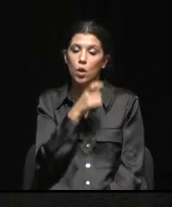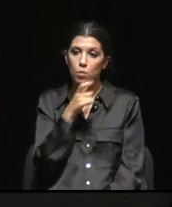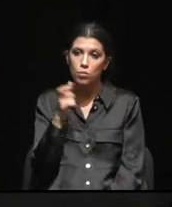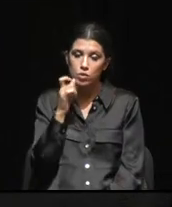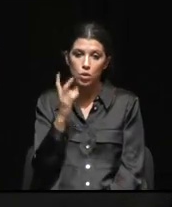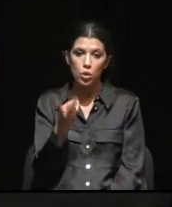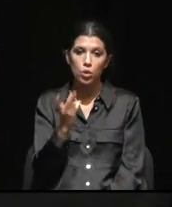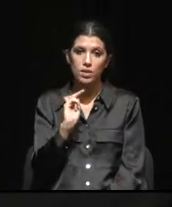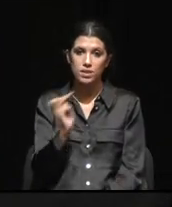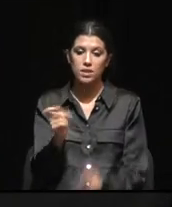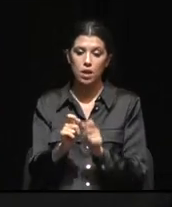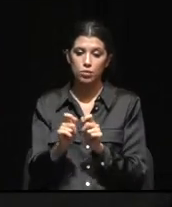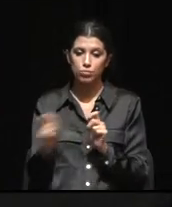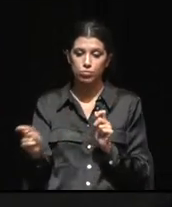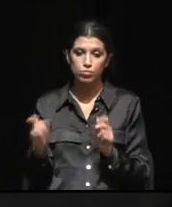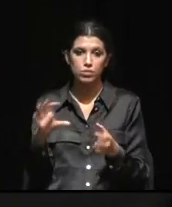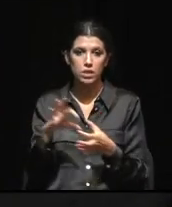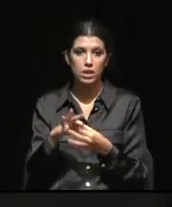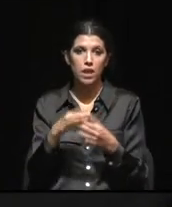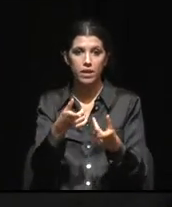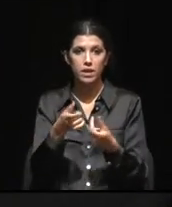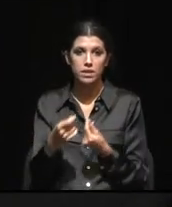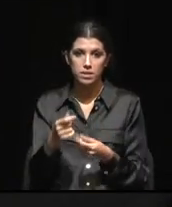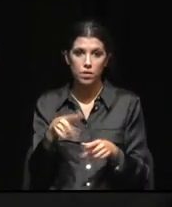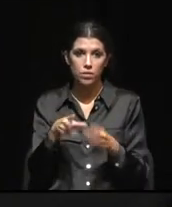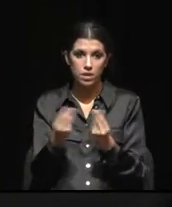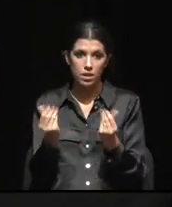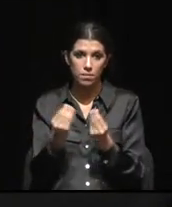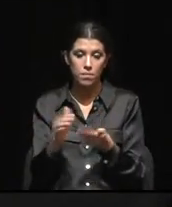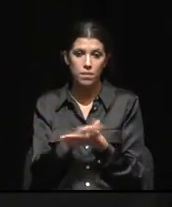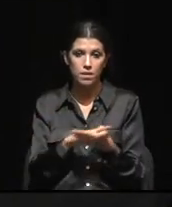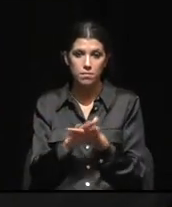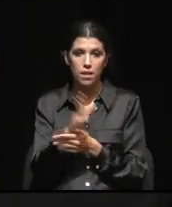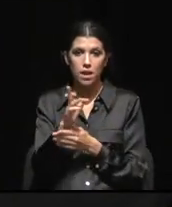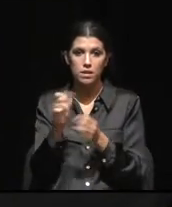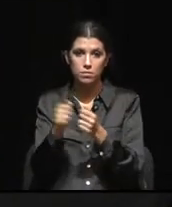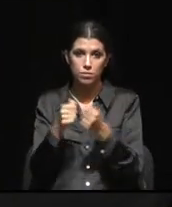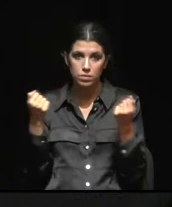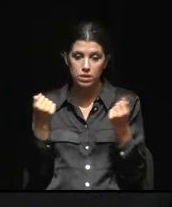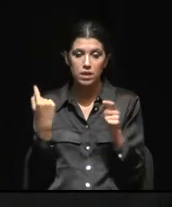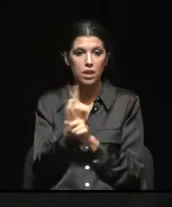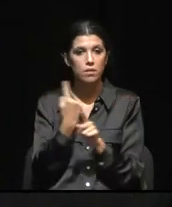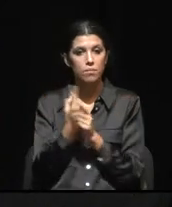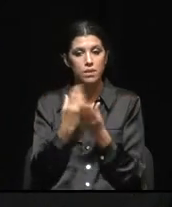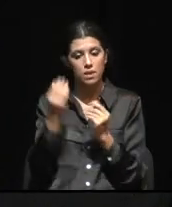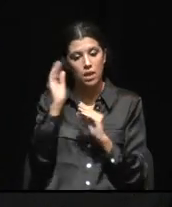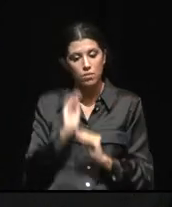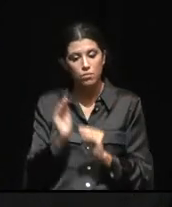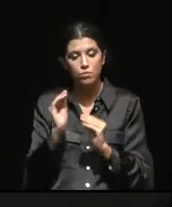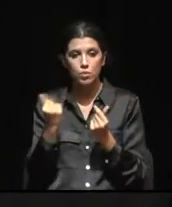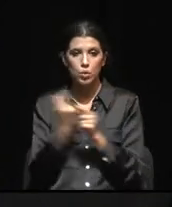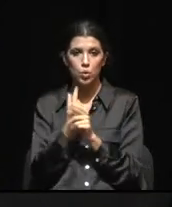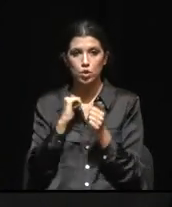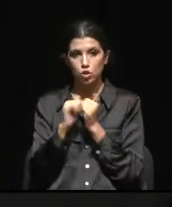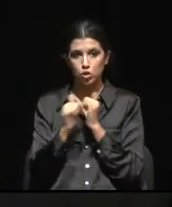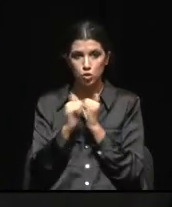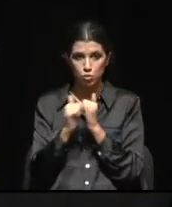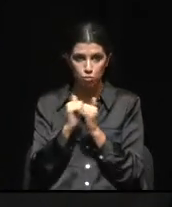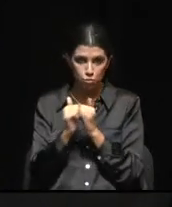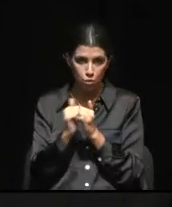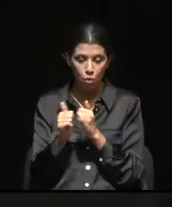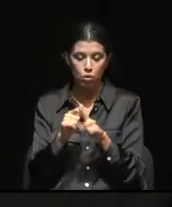compromissos plurianuais referente à aquisição de equipamento básico mobiliário material didático e equipamentos desportivos